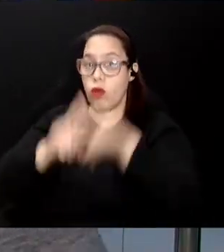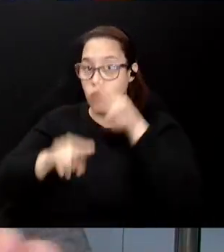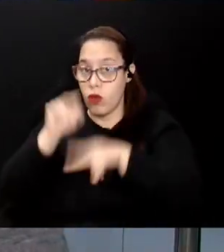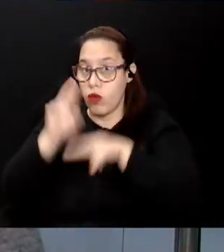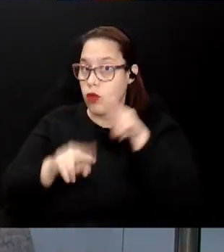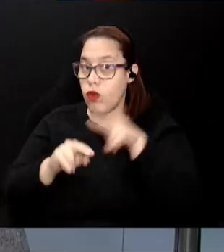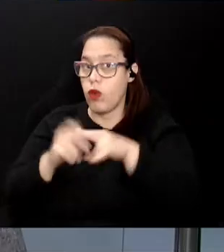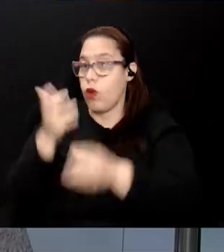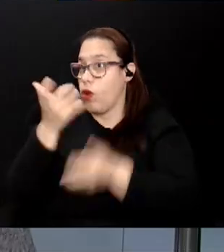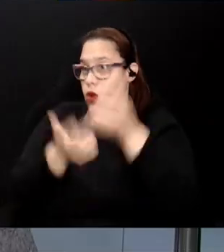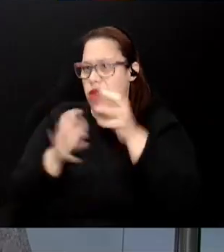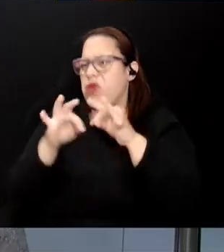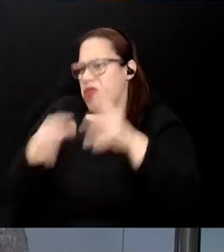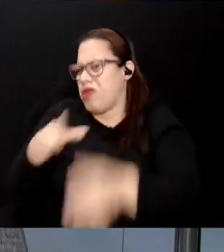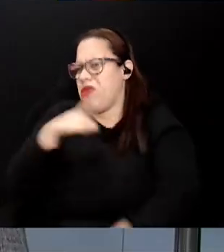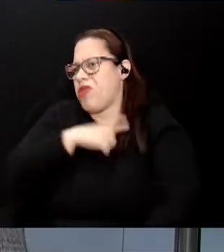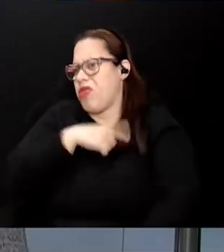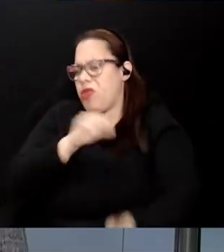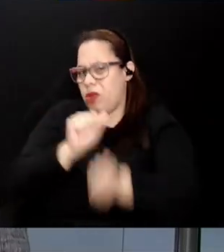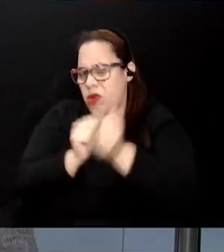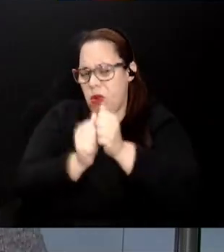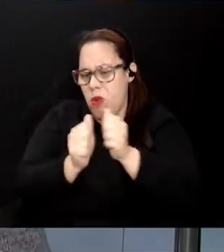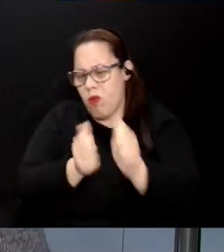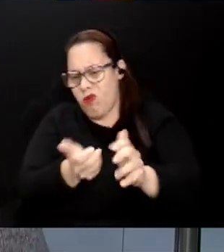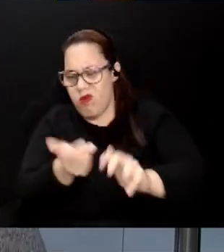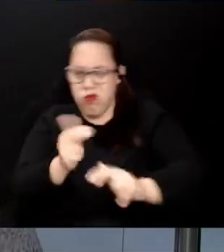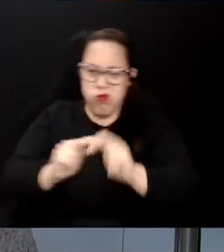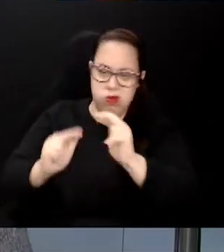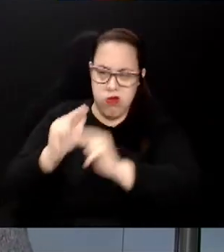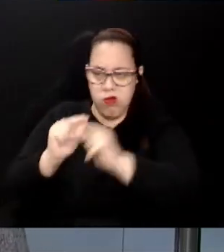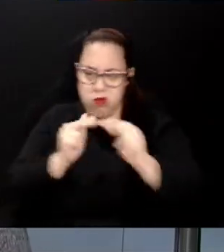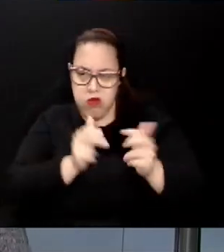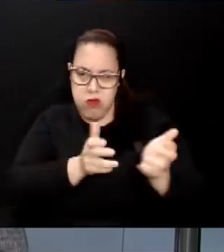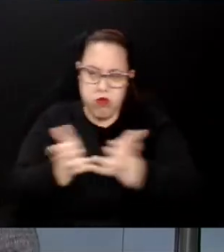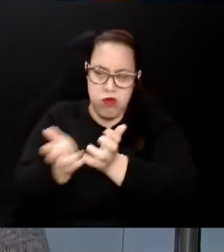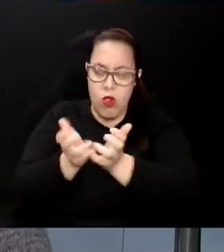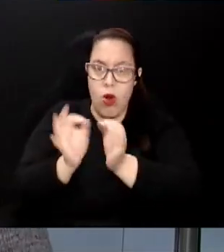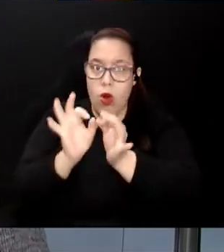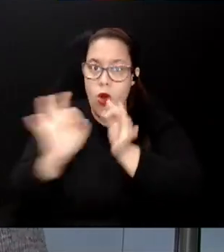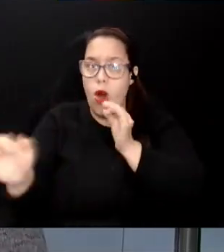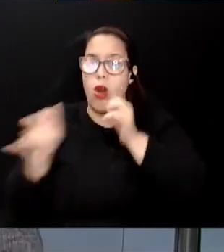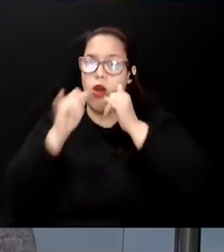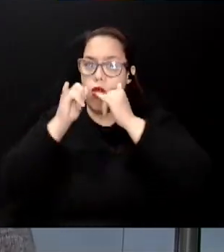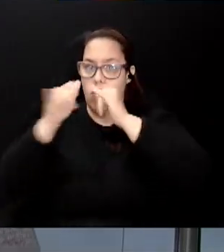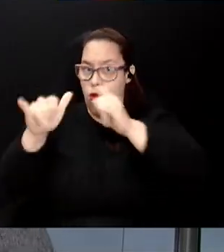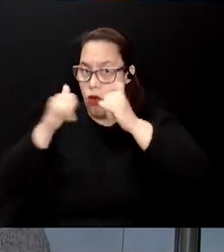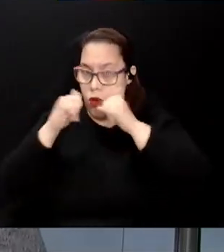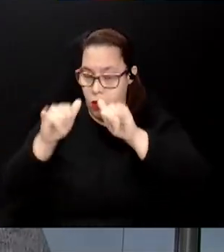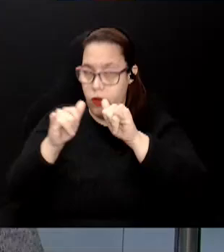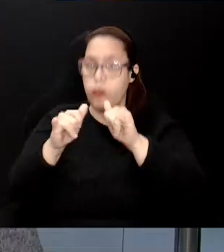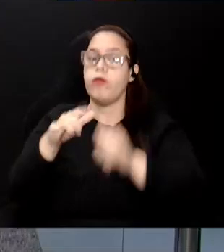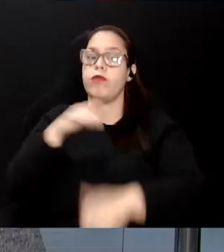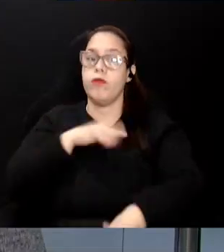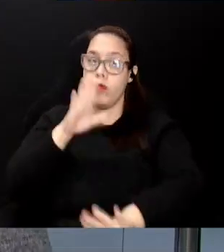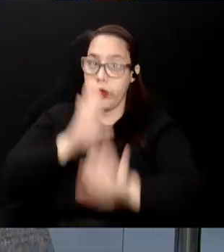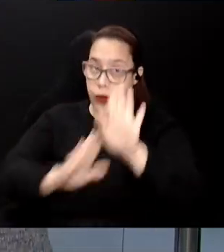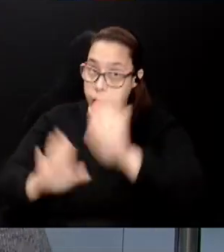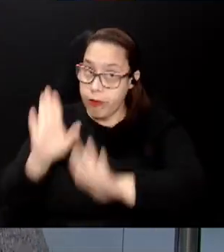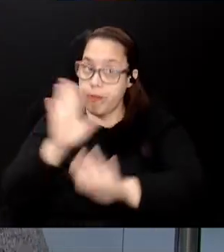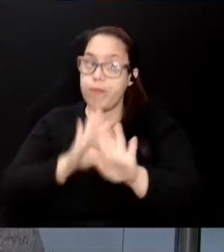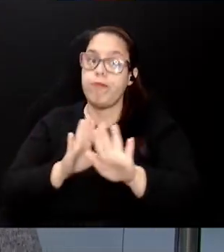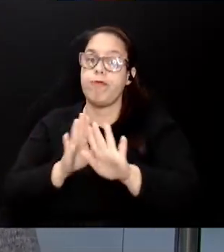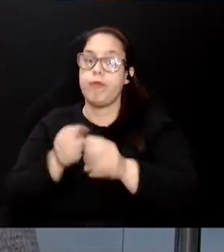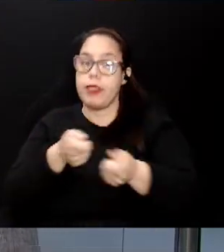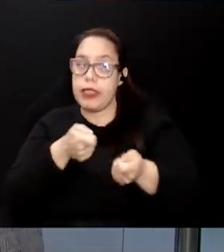todo mundo tenta montar alguma. É construir a fogueira longe da rede elétrica, né? Ter o cuidado para quem vai manusear,